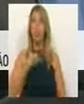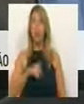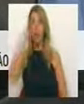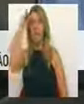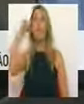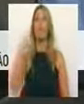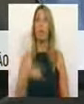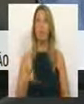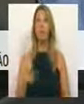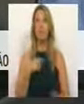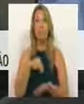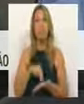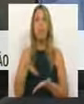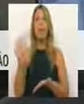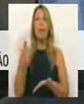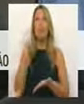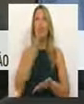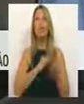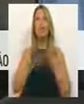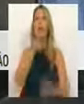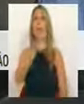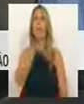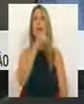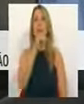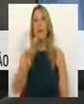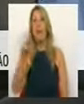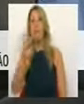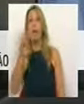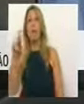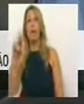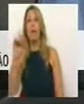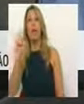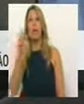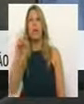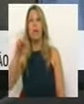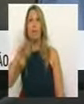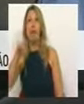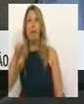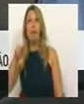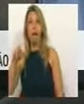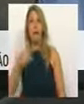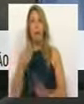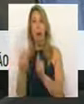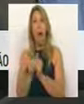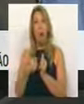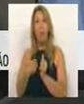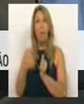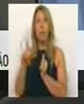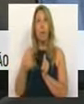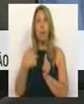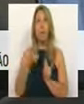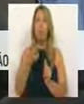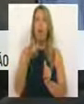mas quando as senhoras deputadas Carla Barros e Maria Germana Rocha, que me acompanham também, perceberam que era a Vossa Excelência que aqui